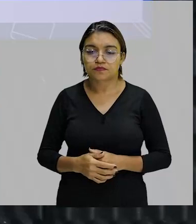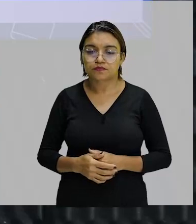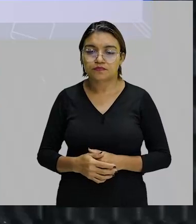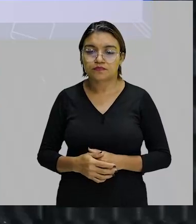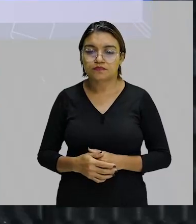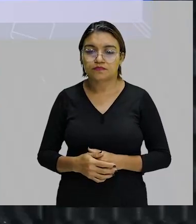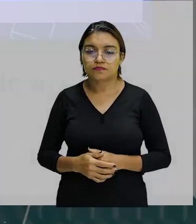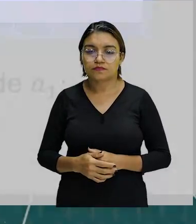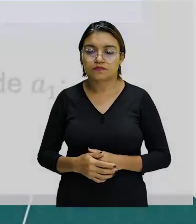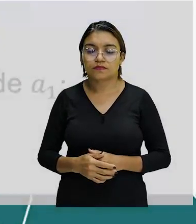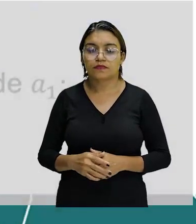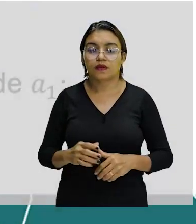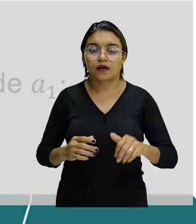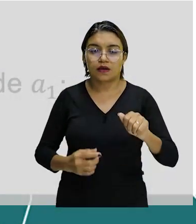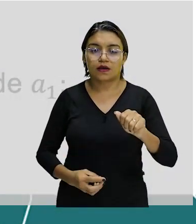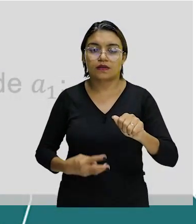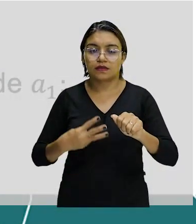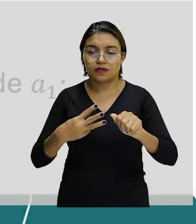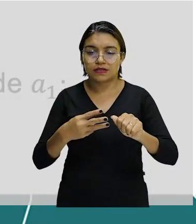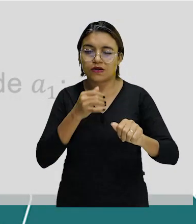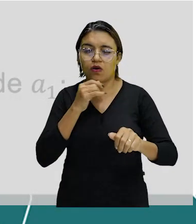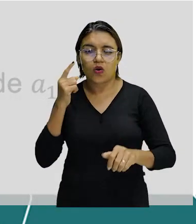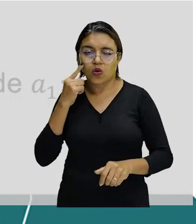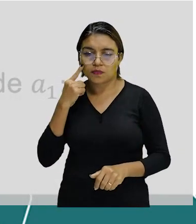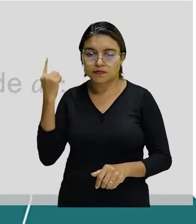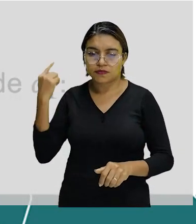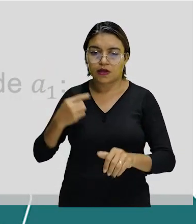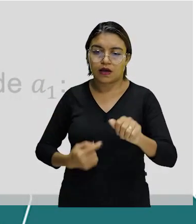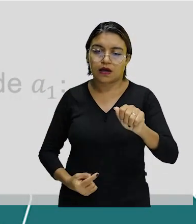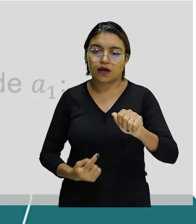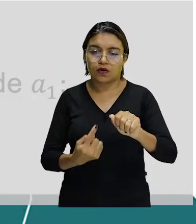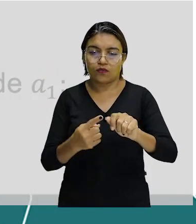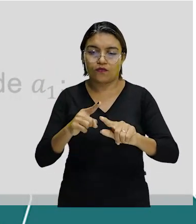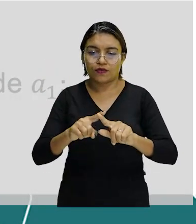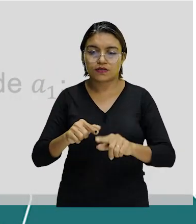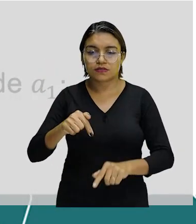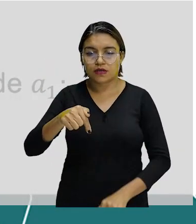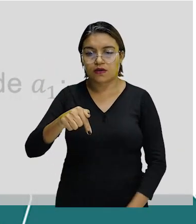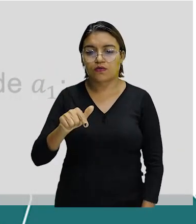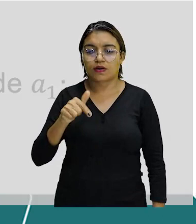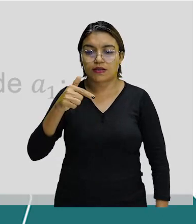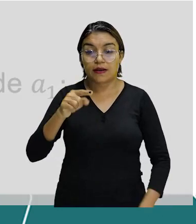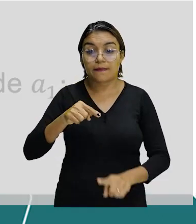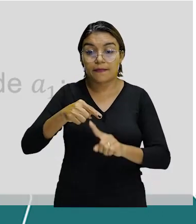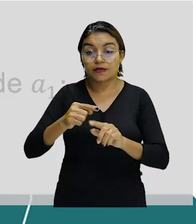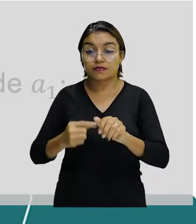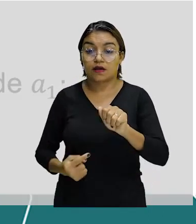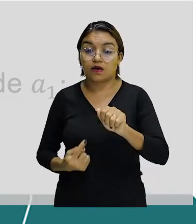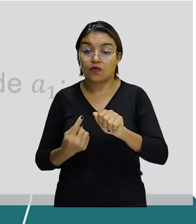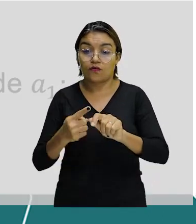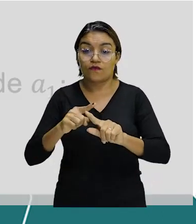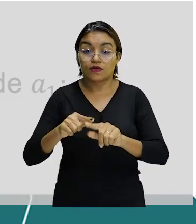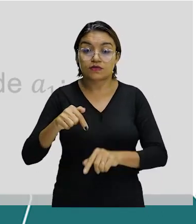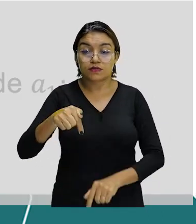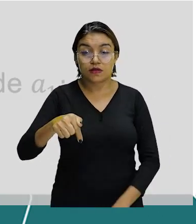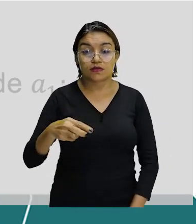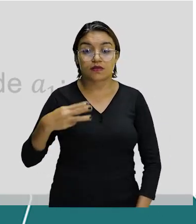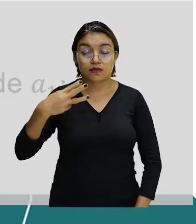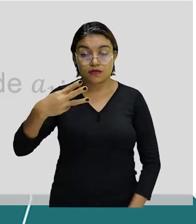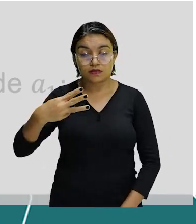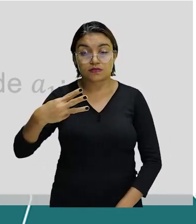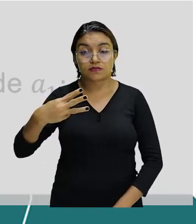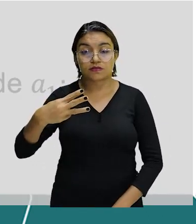Escrevendo A3 em função de A1, ficou A1 vezes Q ao quadrado. Escrevendo A4 em função de A1,